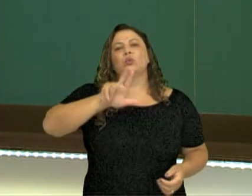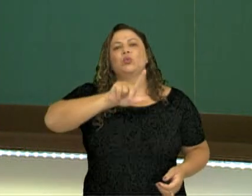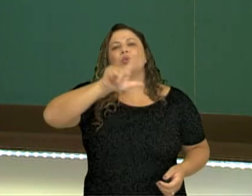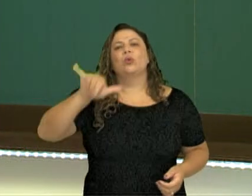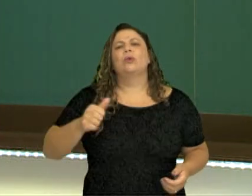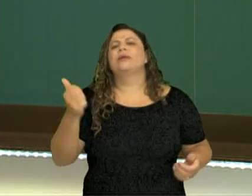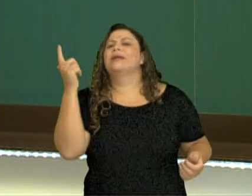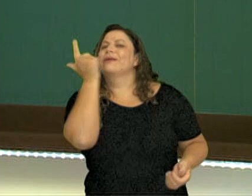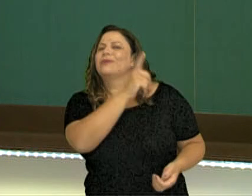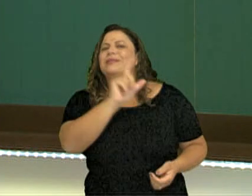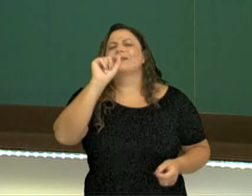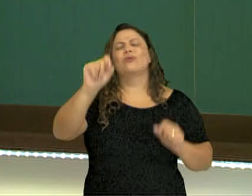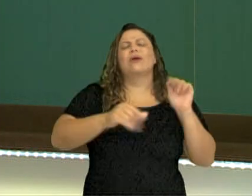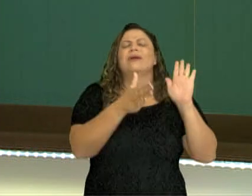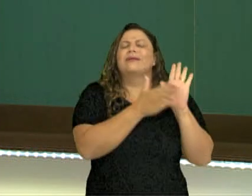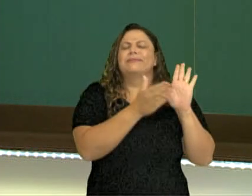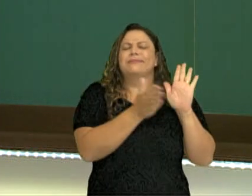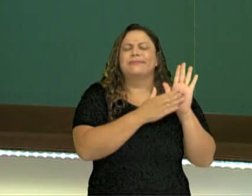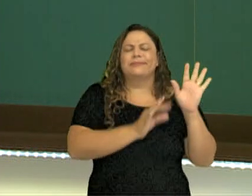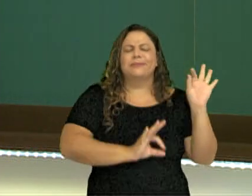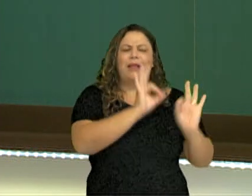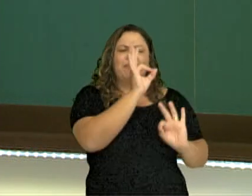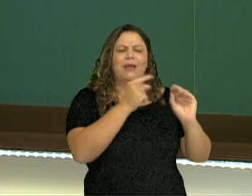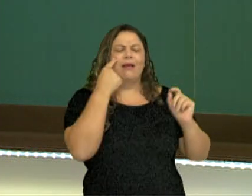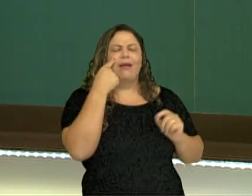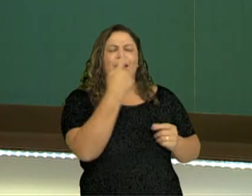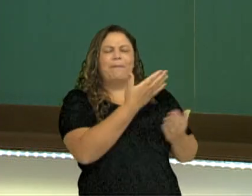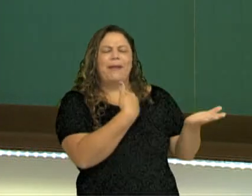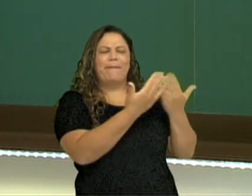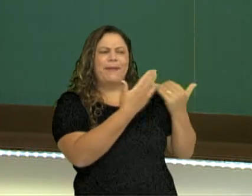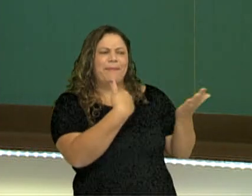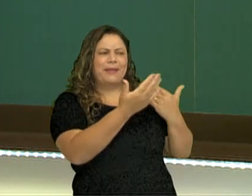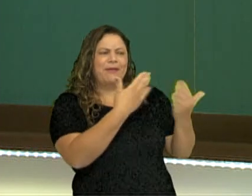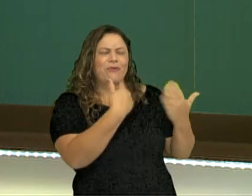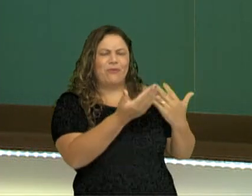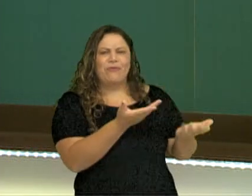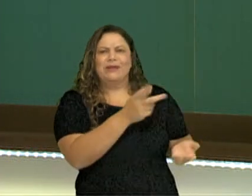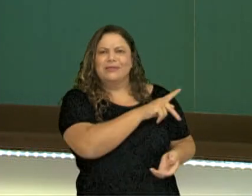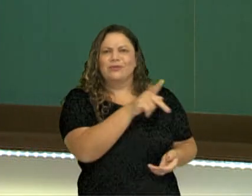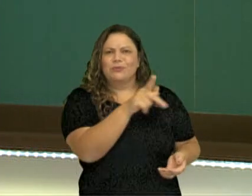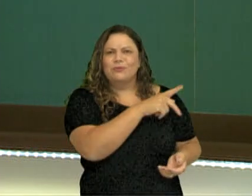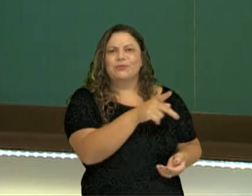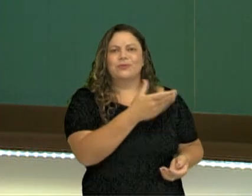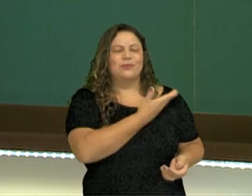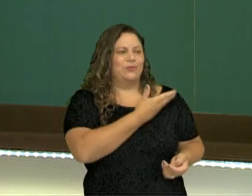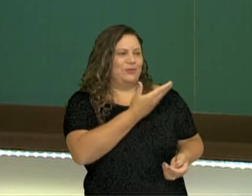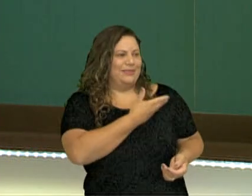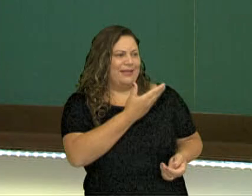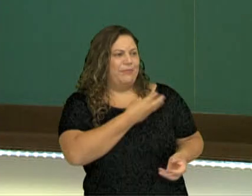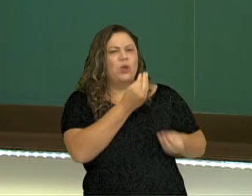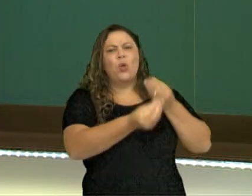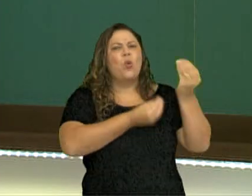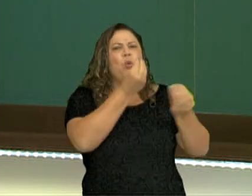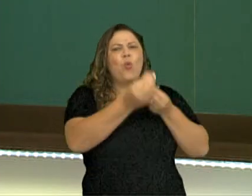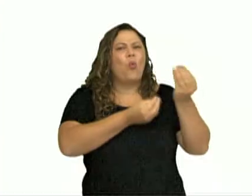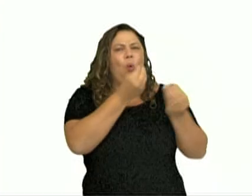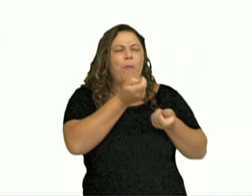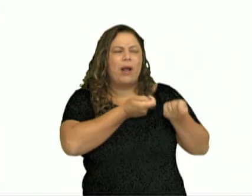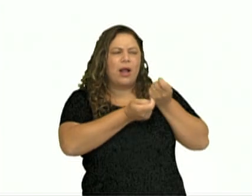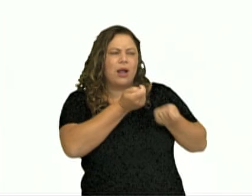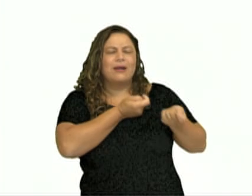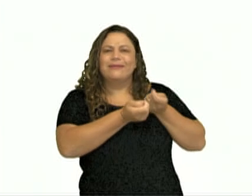é que seria uma proposta? Converse entre seus colegas aí, com a professora, e faça um planejamento de como fazer essa economia,